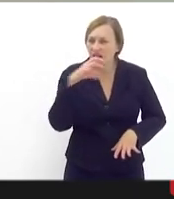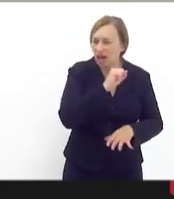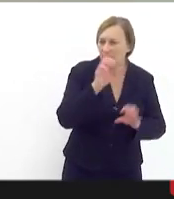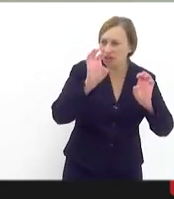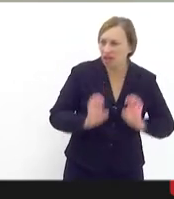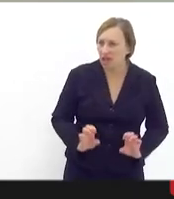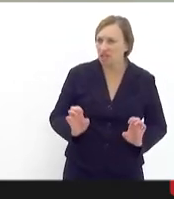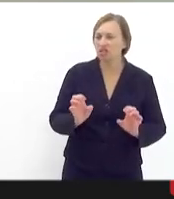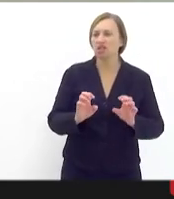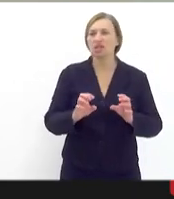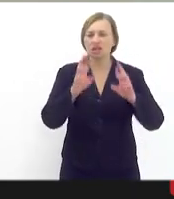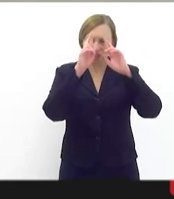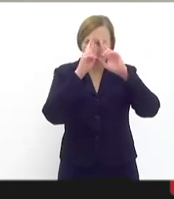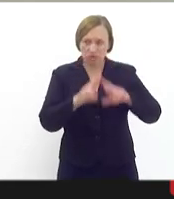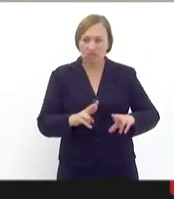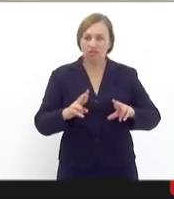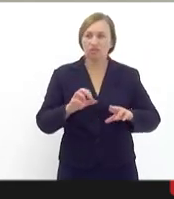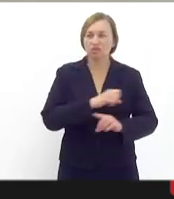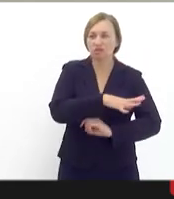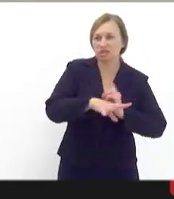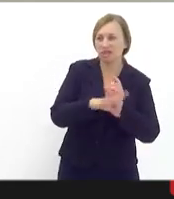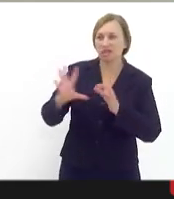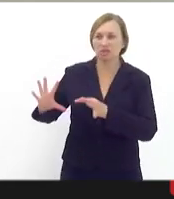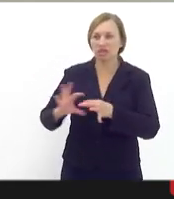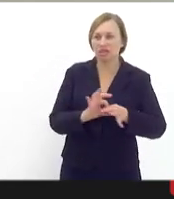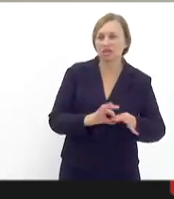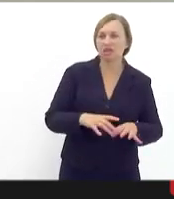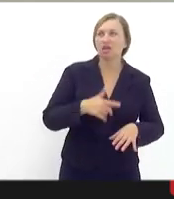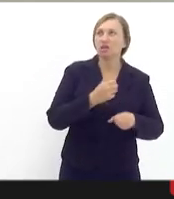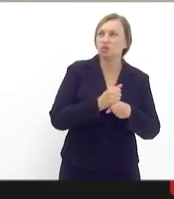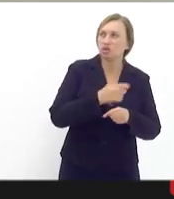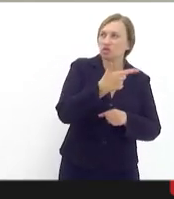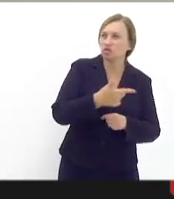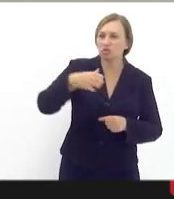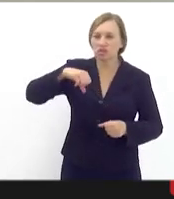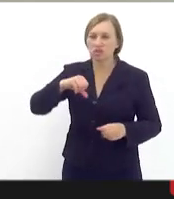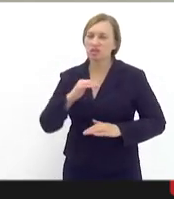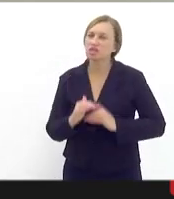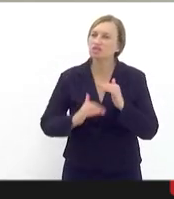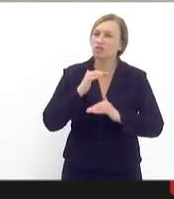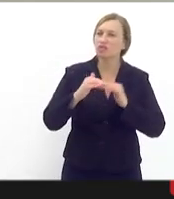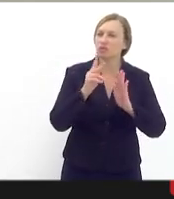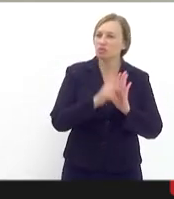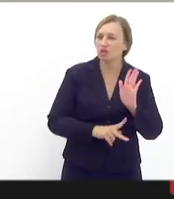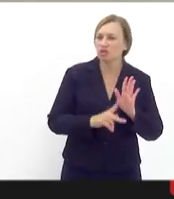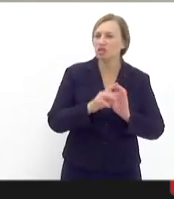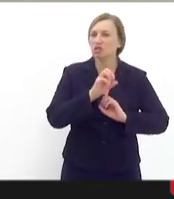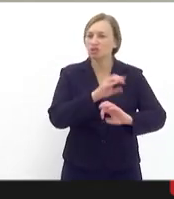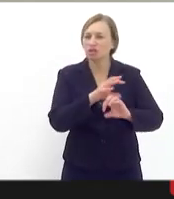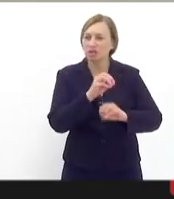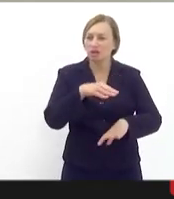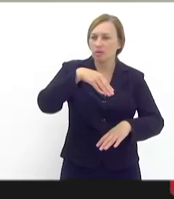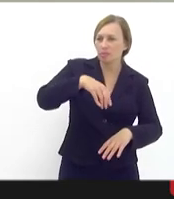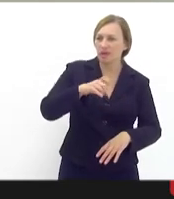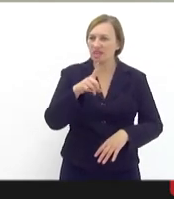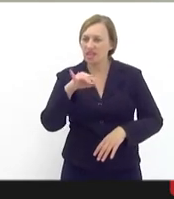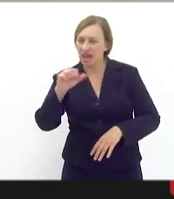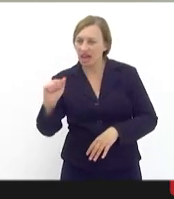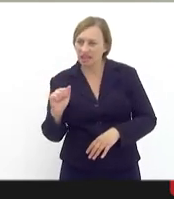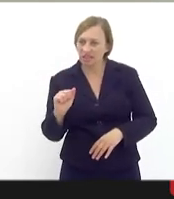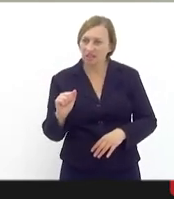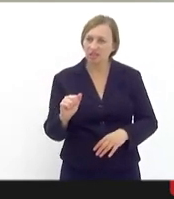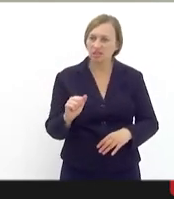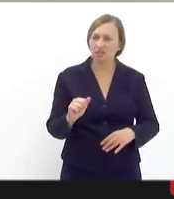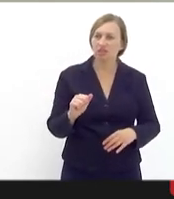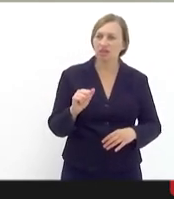e responsável na sociedade conectada. A gente tem, desde 2019, desenvolvido um projeto de educação midiática e informacional no